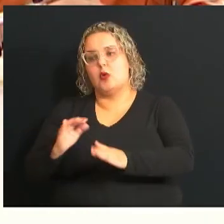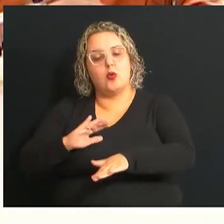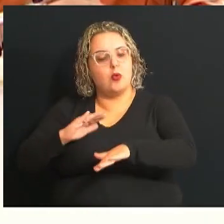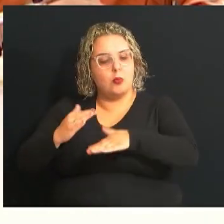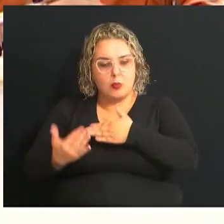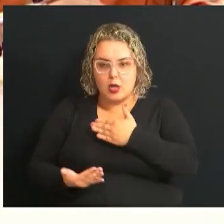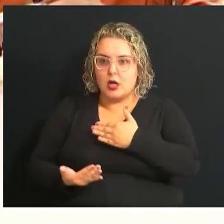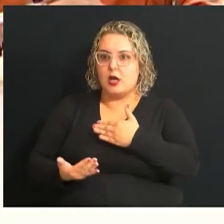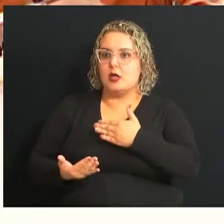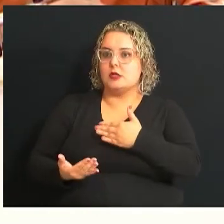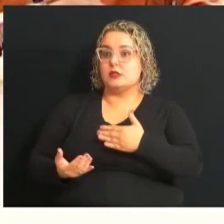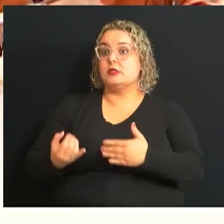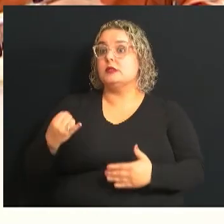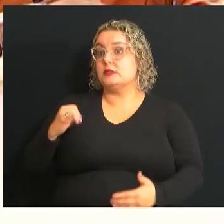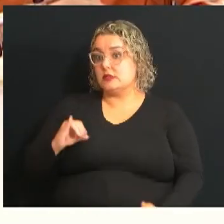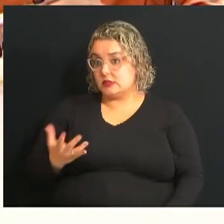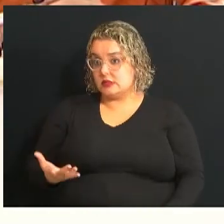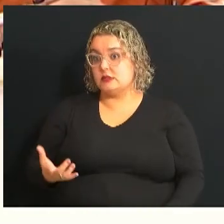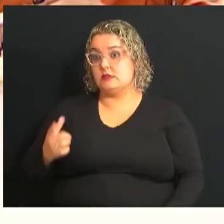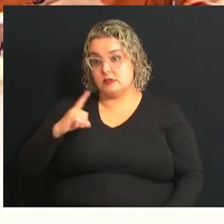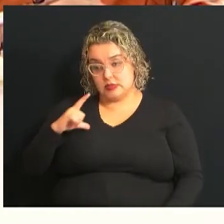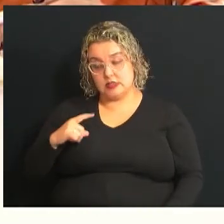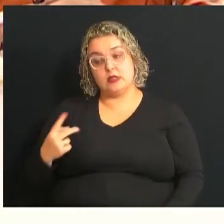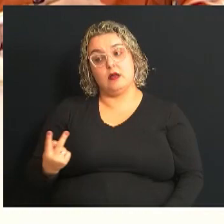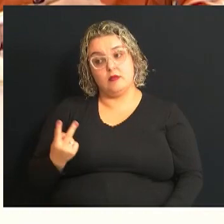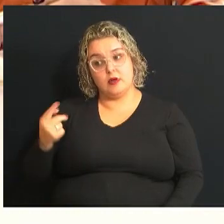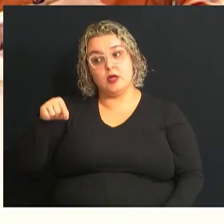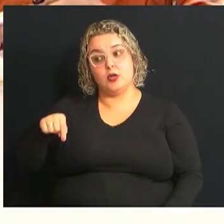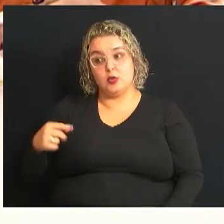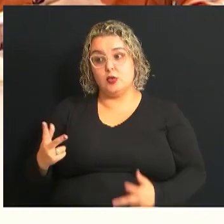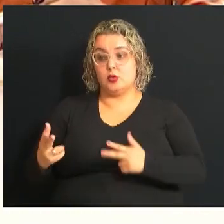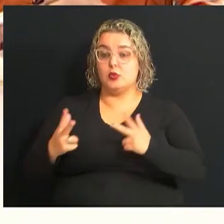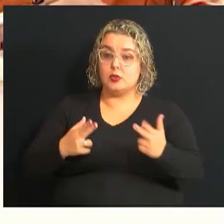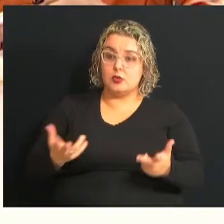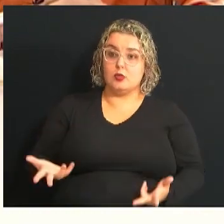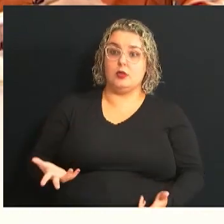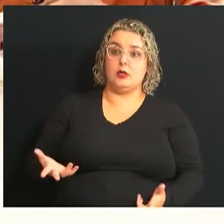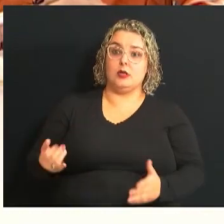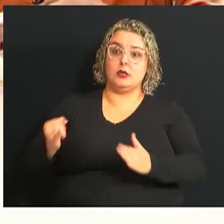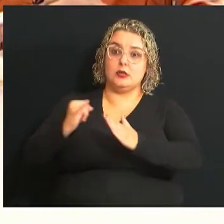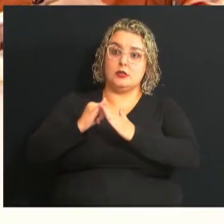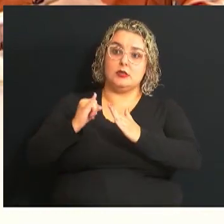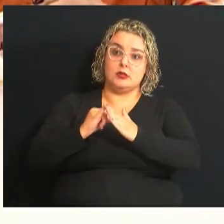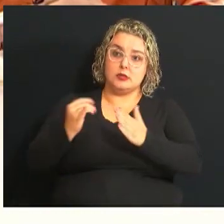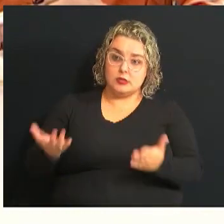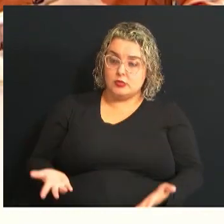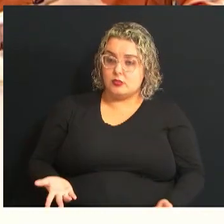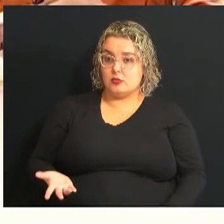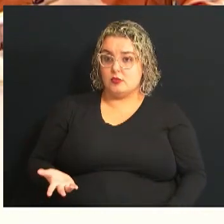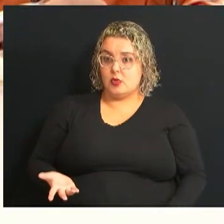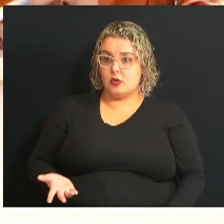se vai estar valendo, né? Se o imóvel vai estar